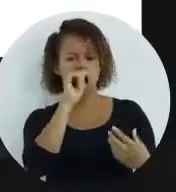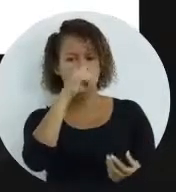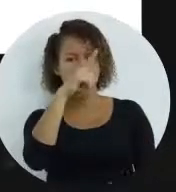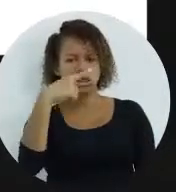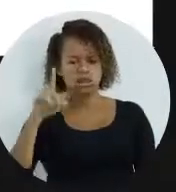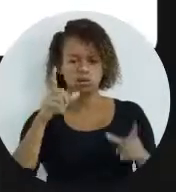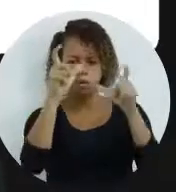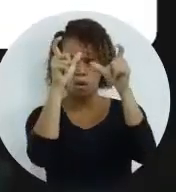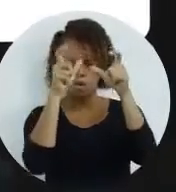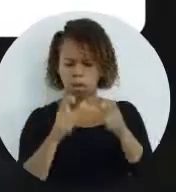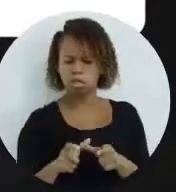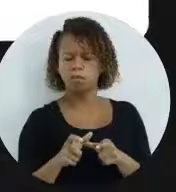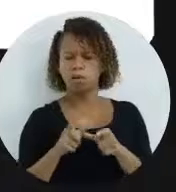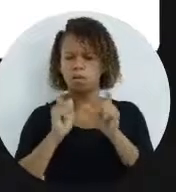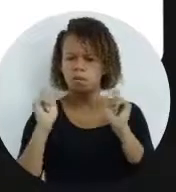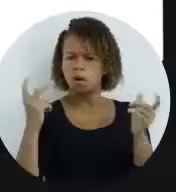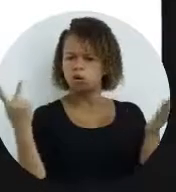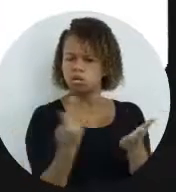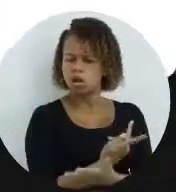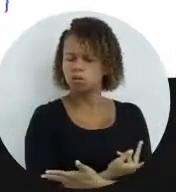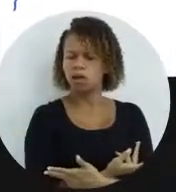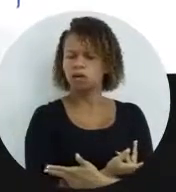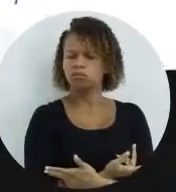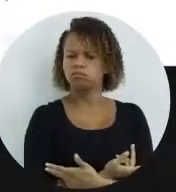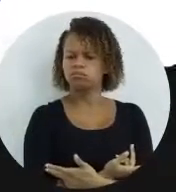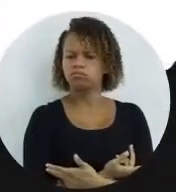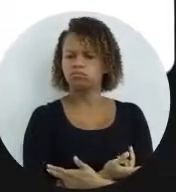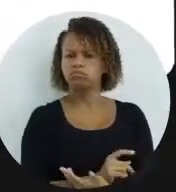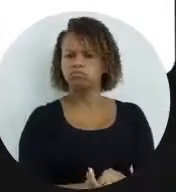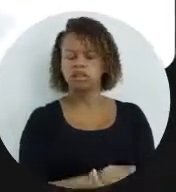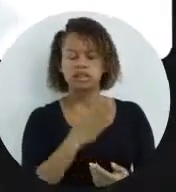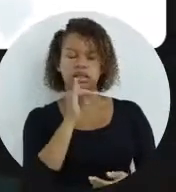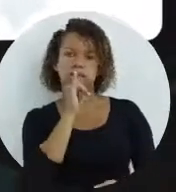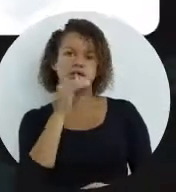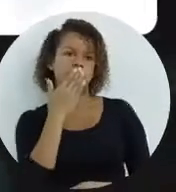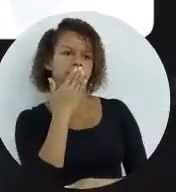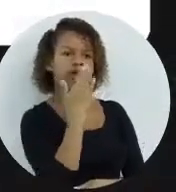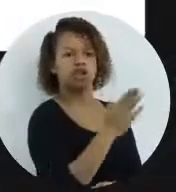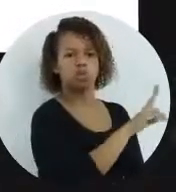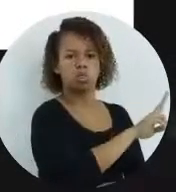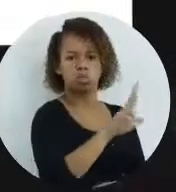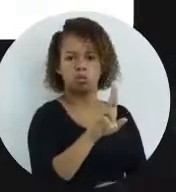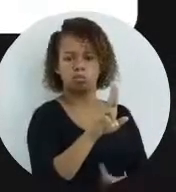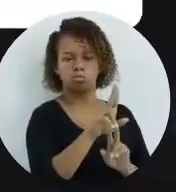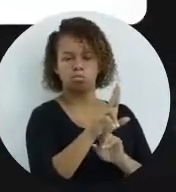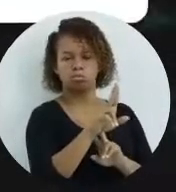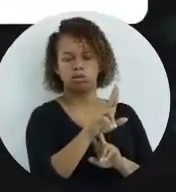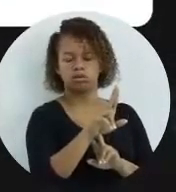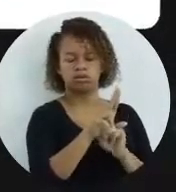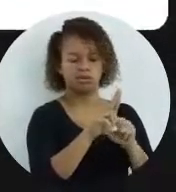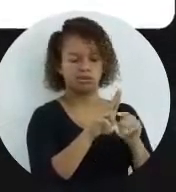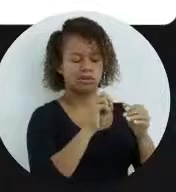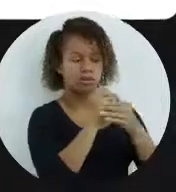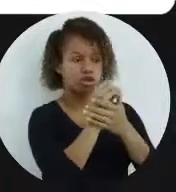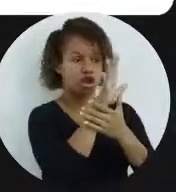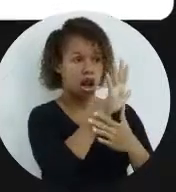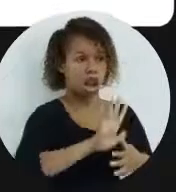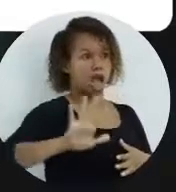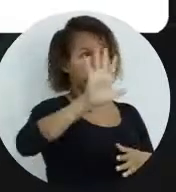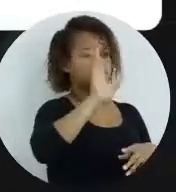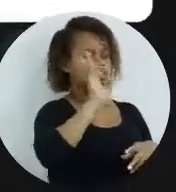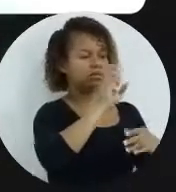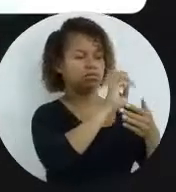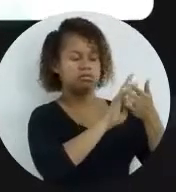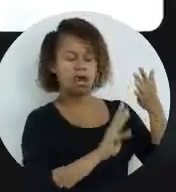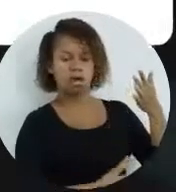um comportamento, ela pode executar. Se a gente pedir nome, por exemplo, no slide que vocês estão vendo,